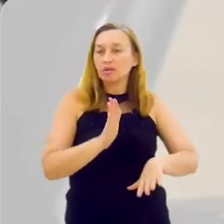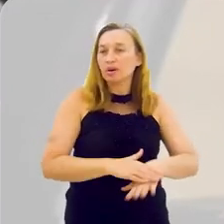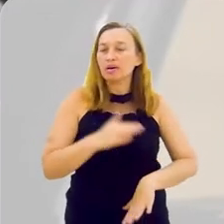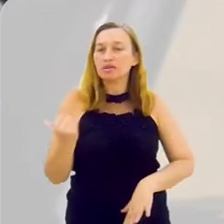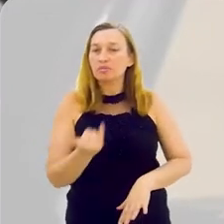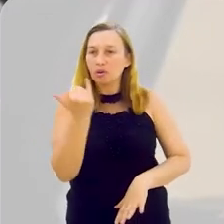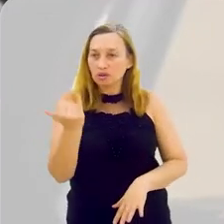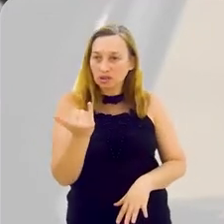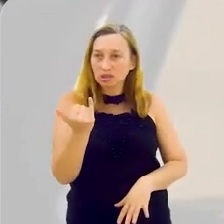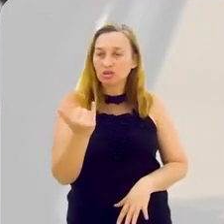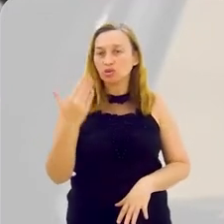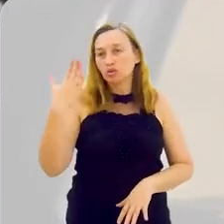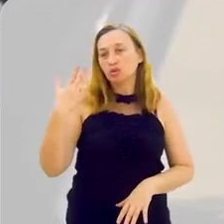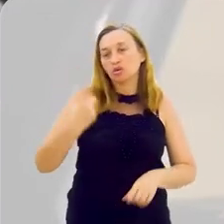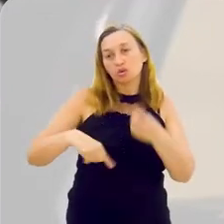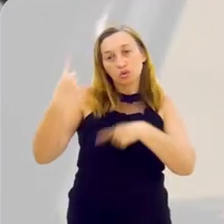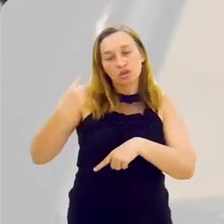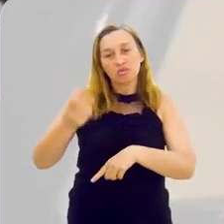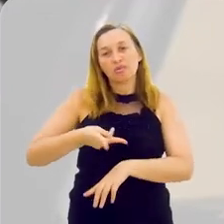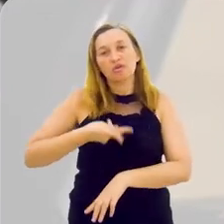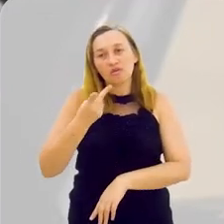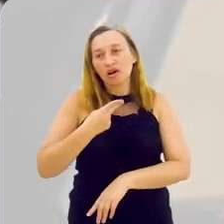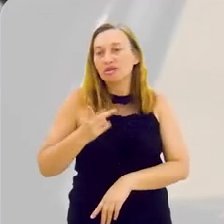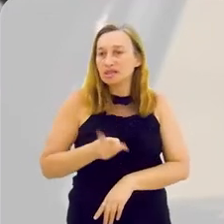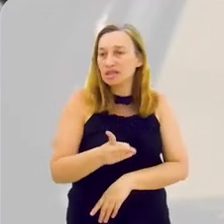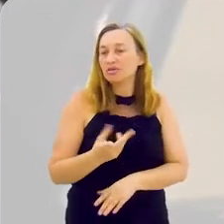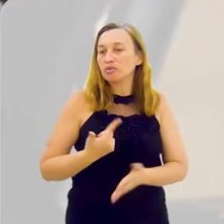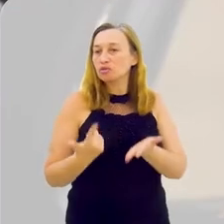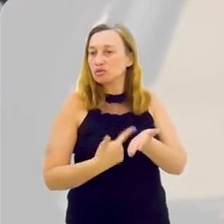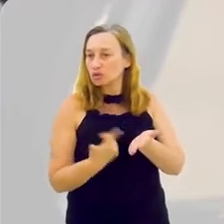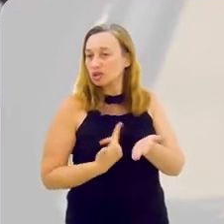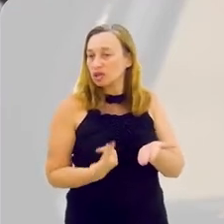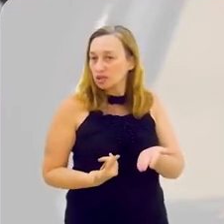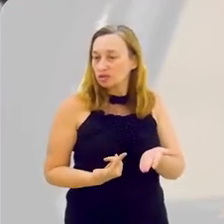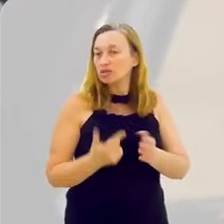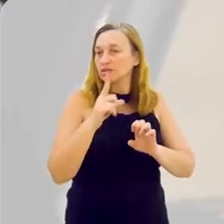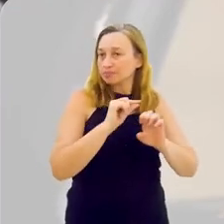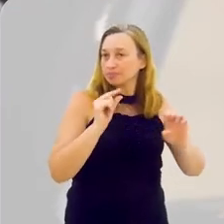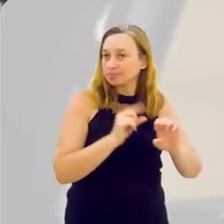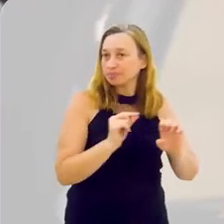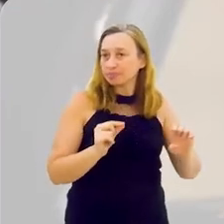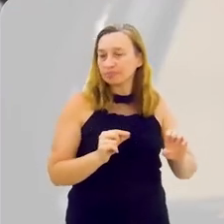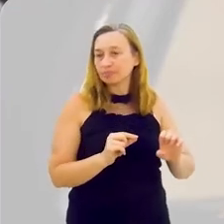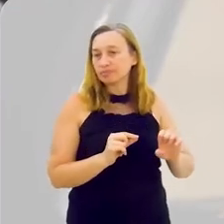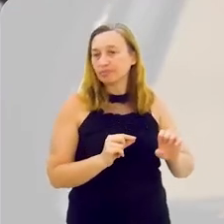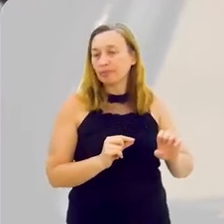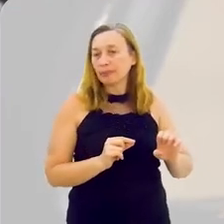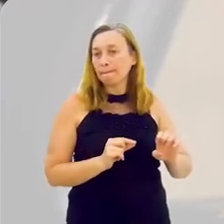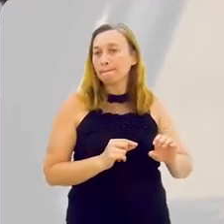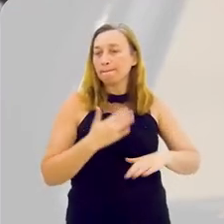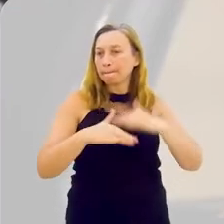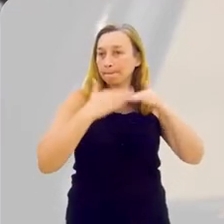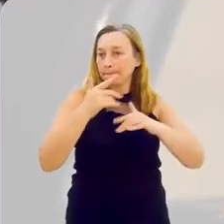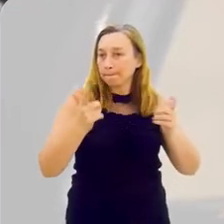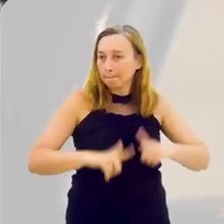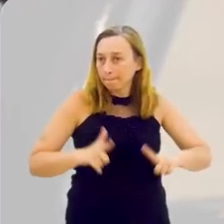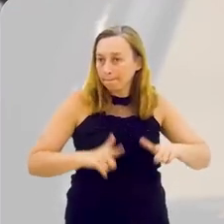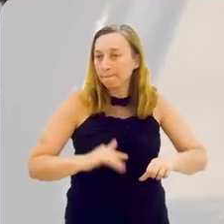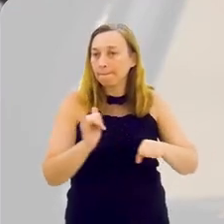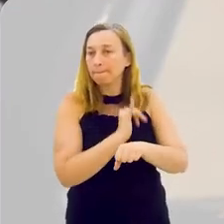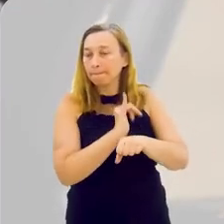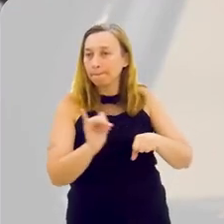qualificação da mão de obra, porque o fator mais importante para o sucesso, eu falo isso muito no meu livro, do